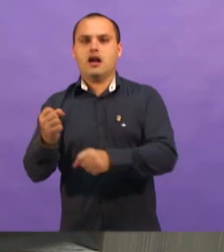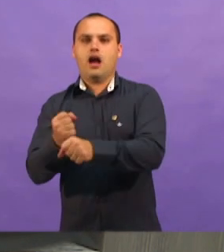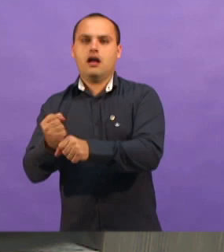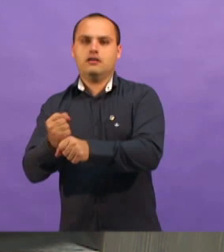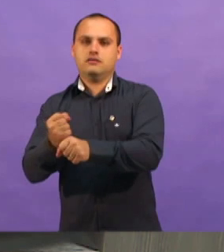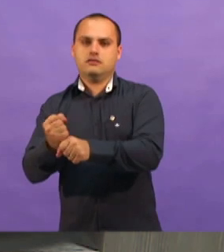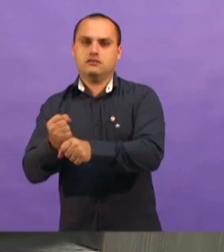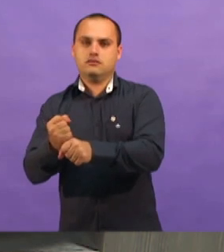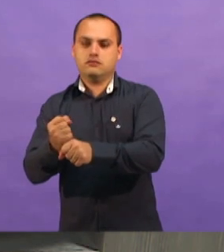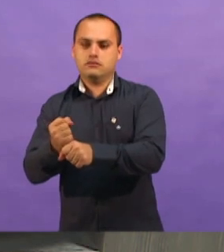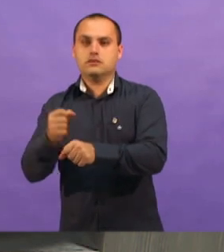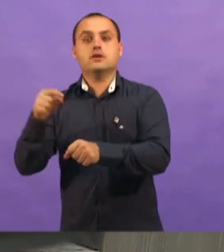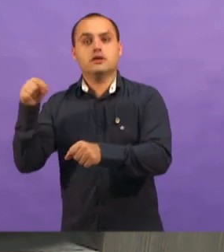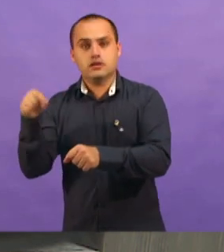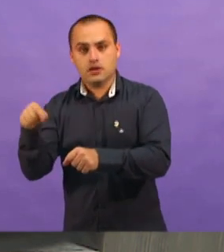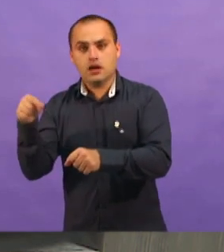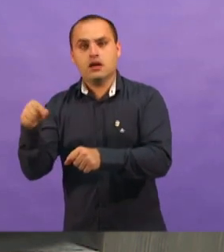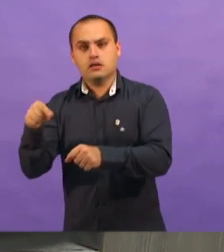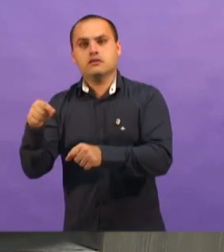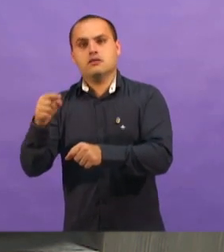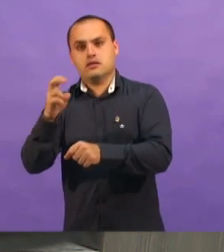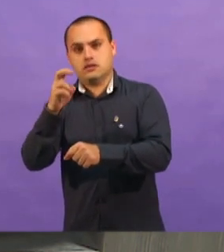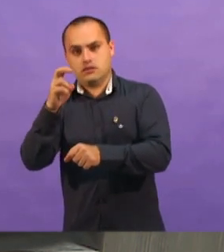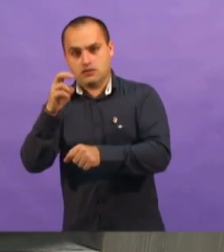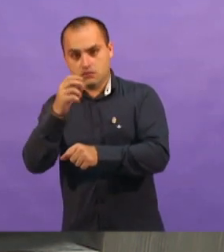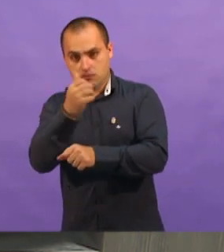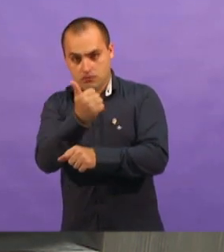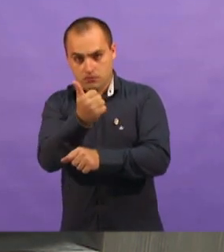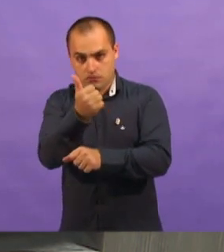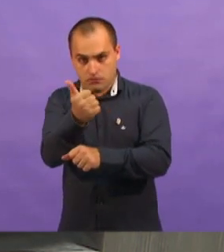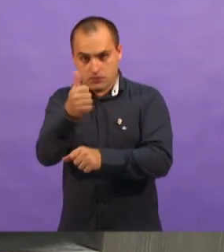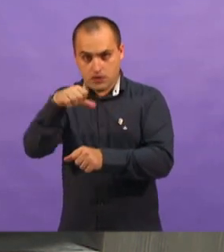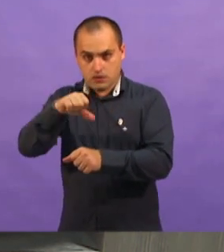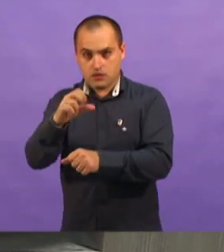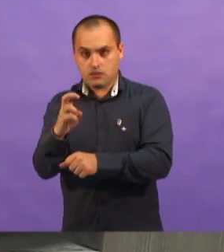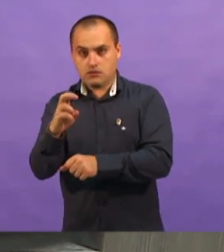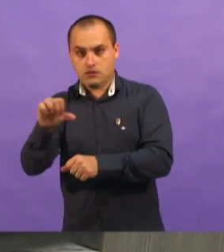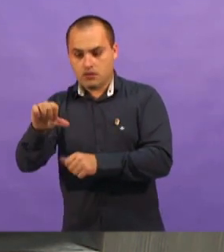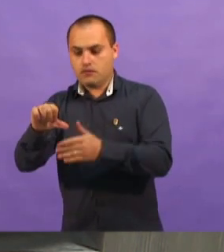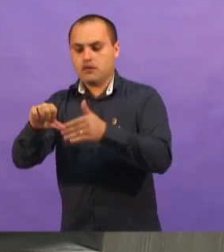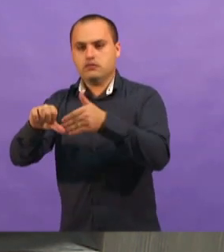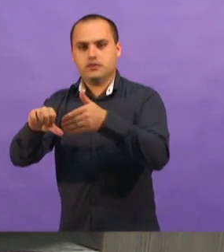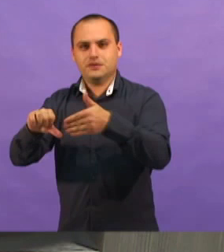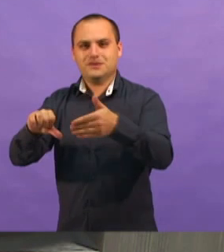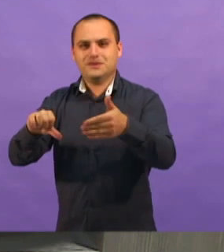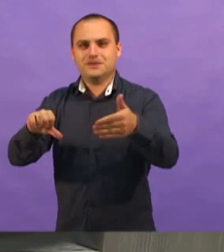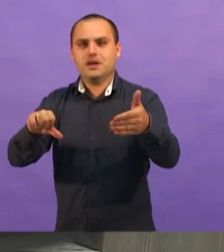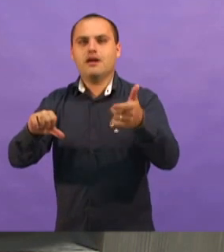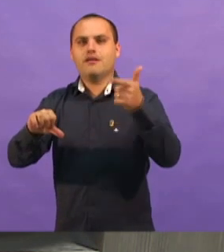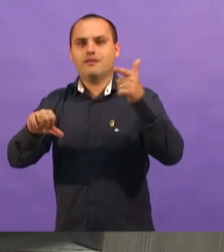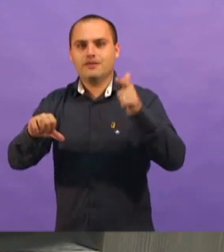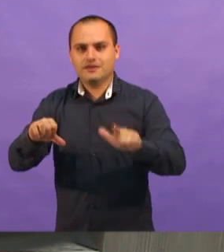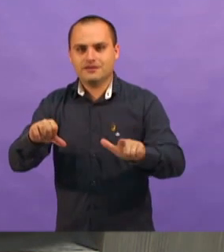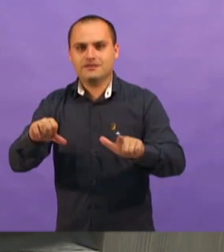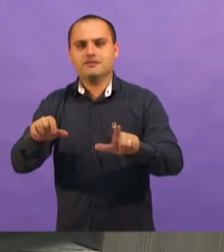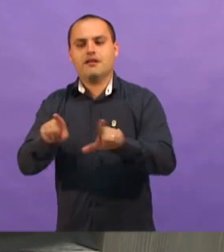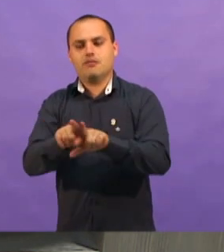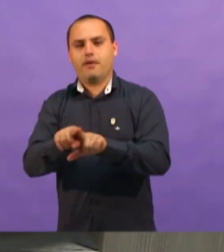era dar continuidade, tanto que conseguiram em 59 e no ano seguinte, mas também